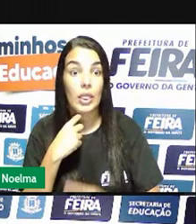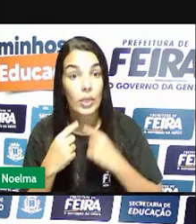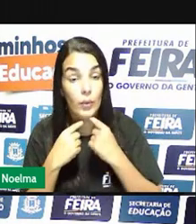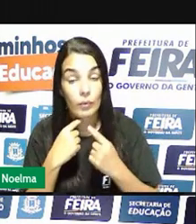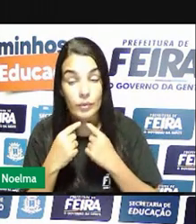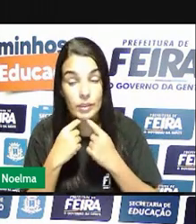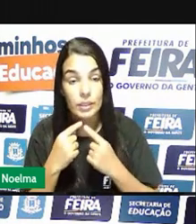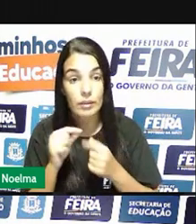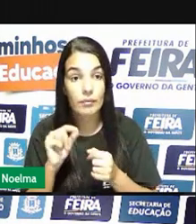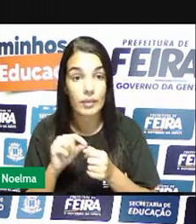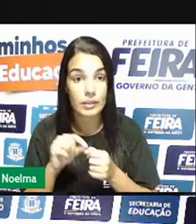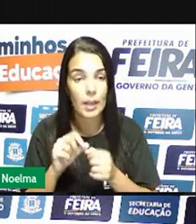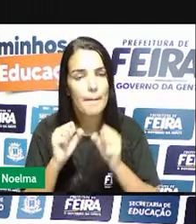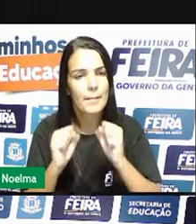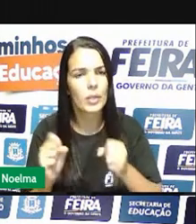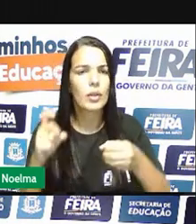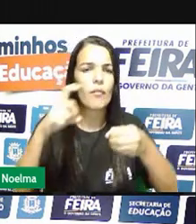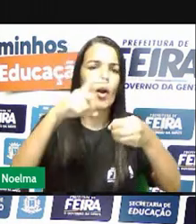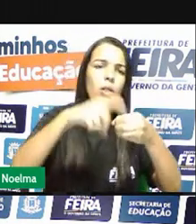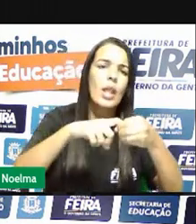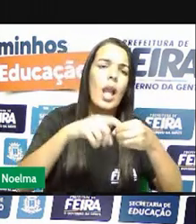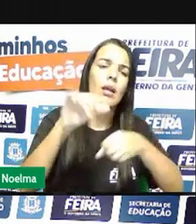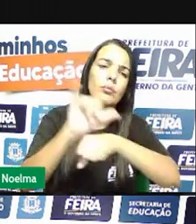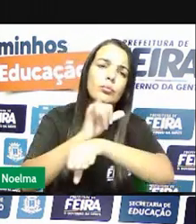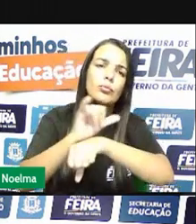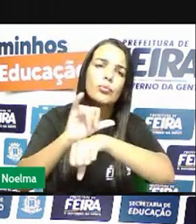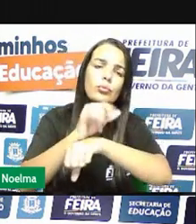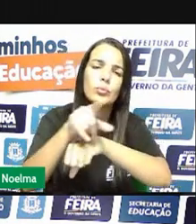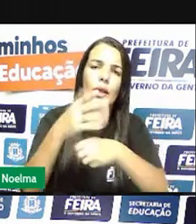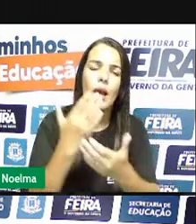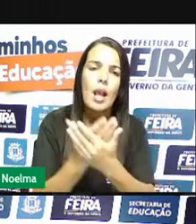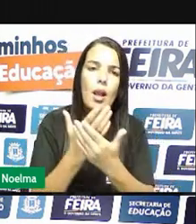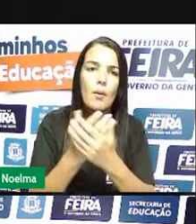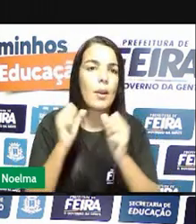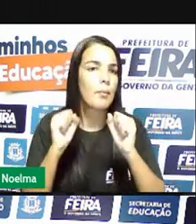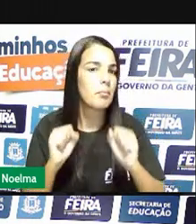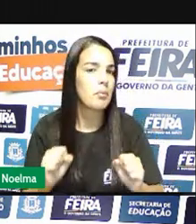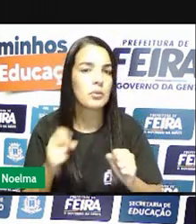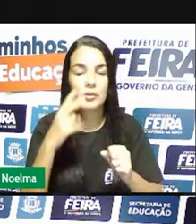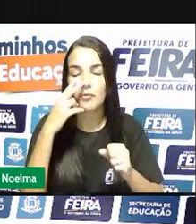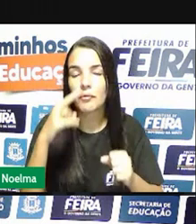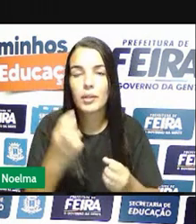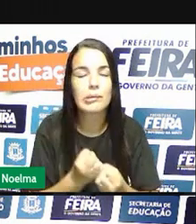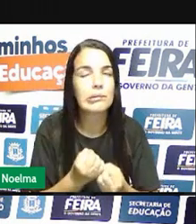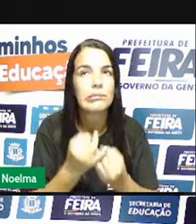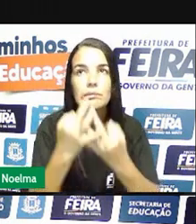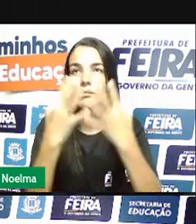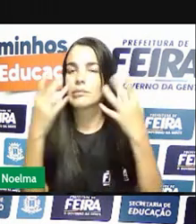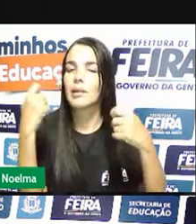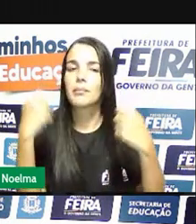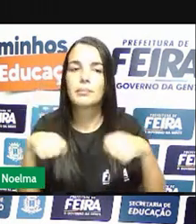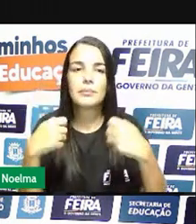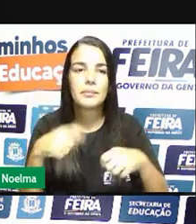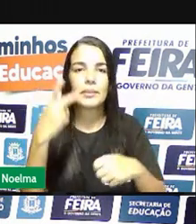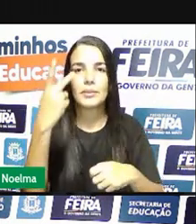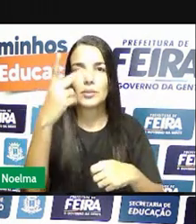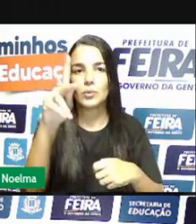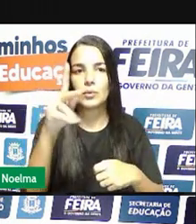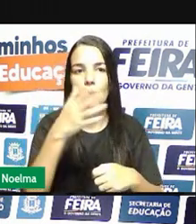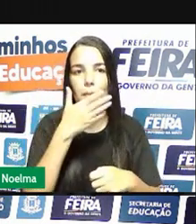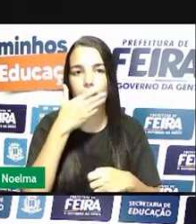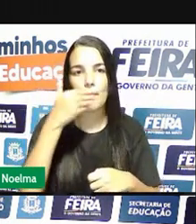o texto? Volte essa aula que vai ficar gravada aí para vocês. E assistam quantas vezes forem necessárias para que vocês produzam,